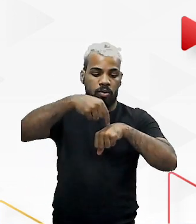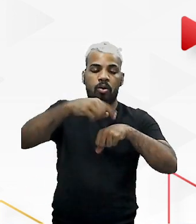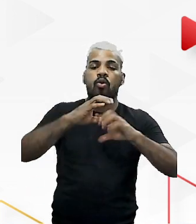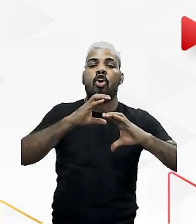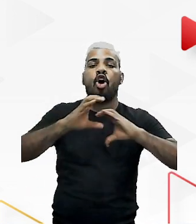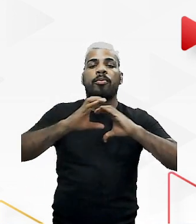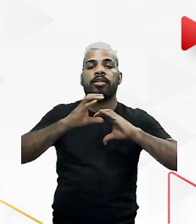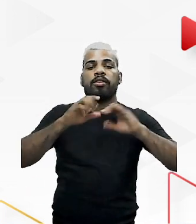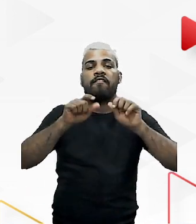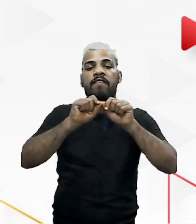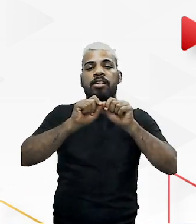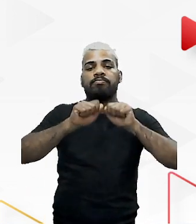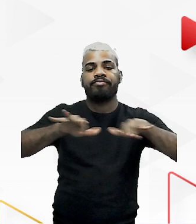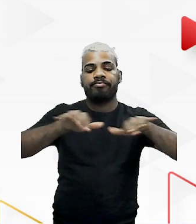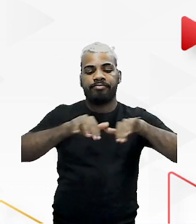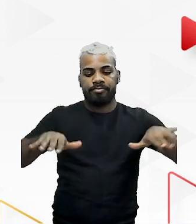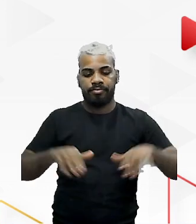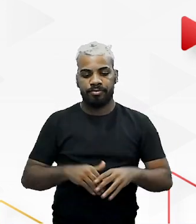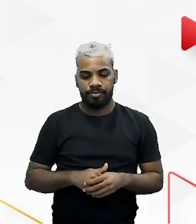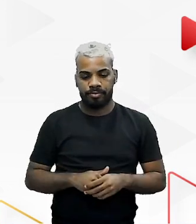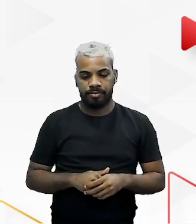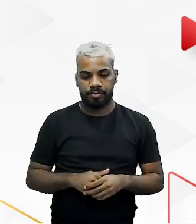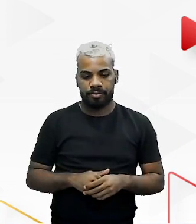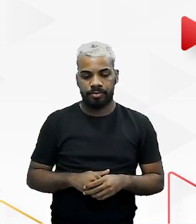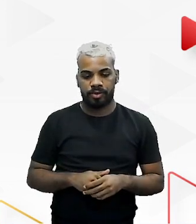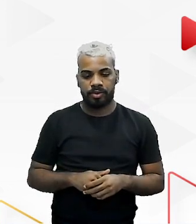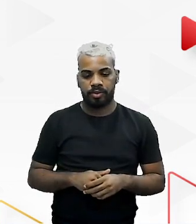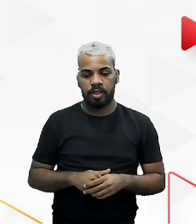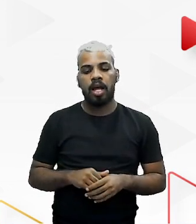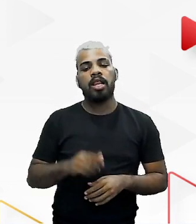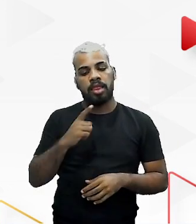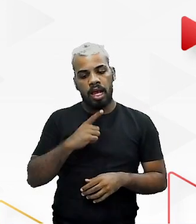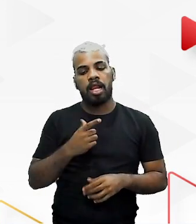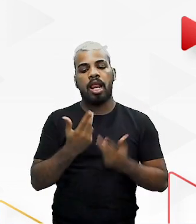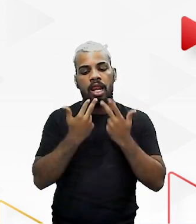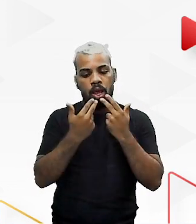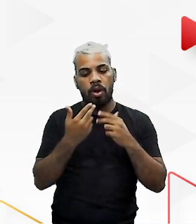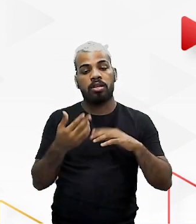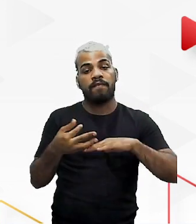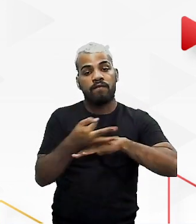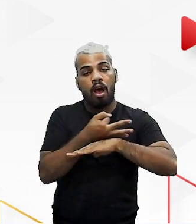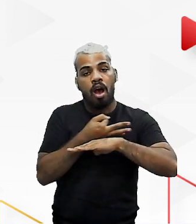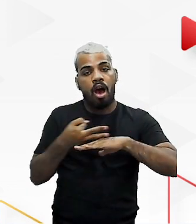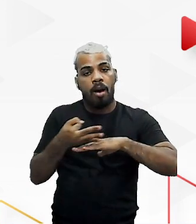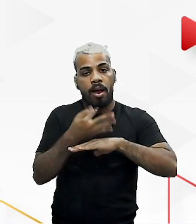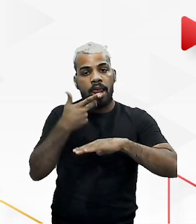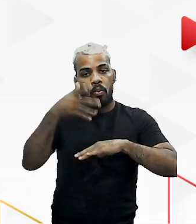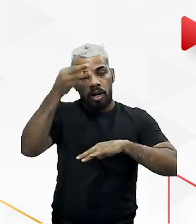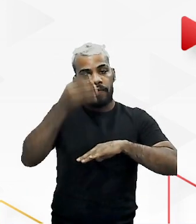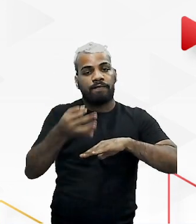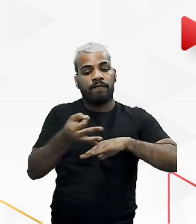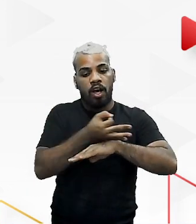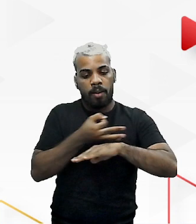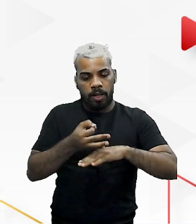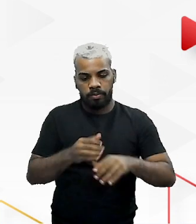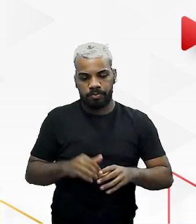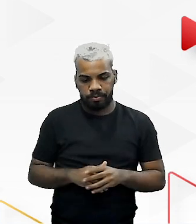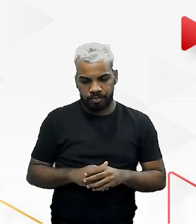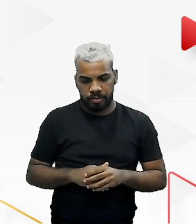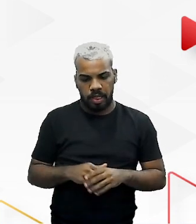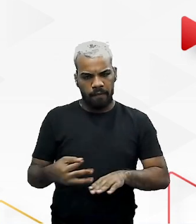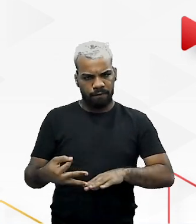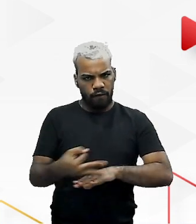fazem a propagação. Fazem o uso da linguagem formal, né, as principais características da notícia. Né? Tem a